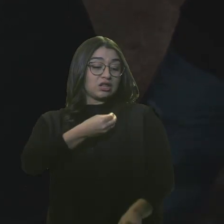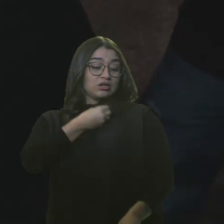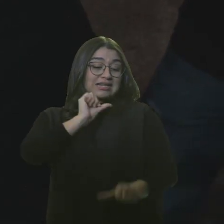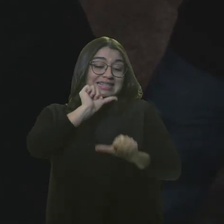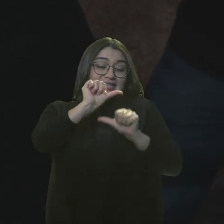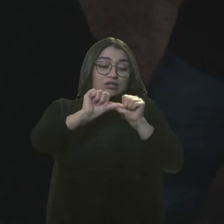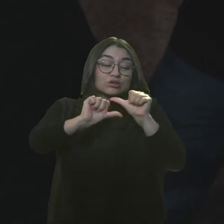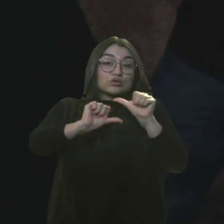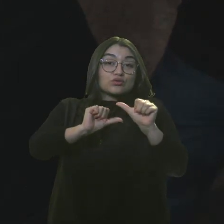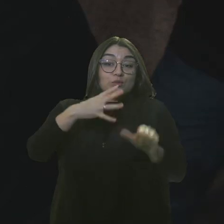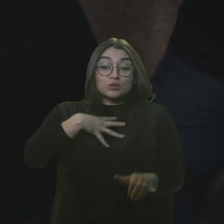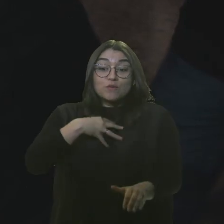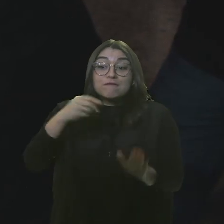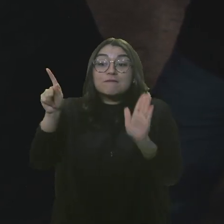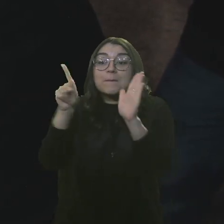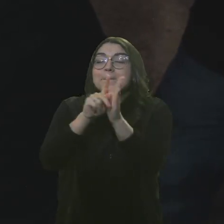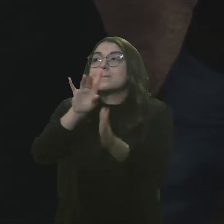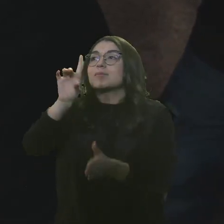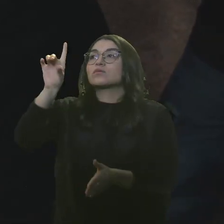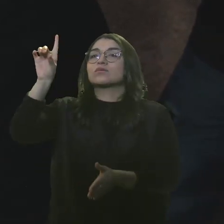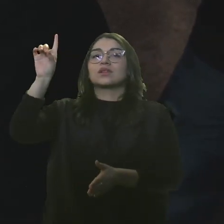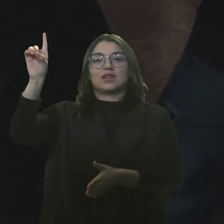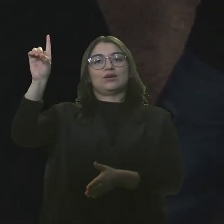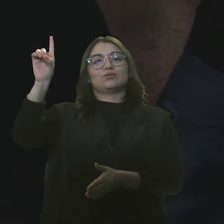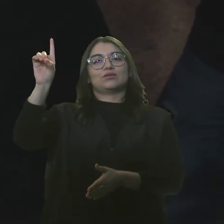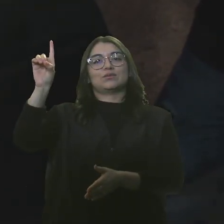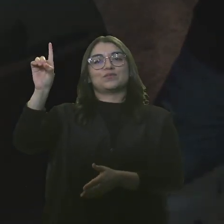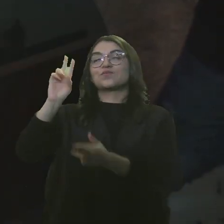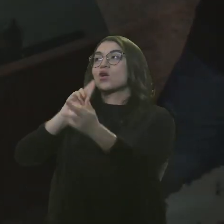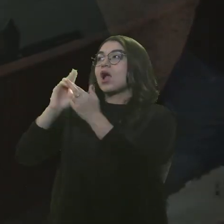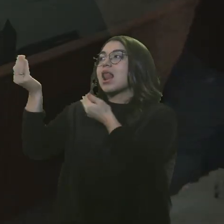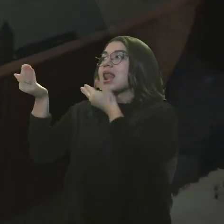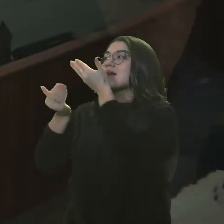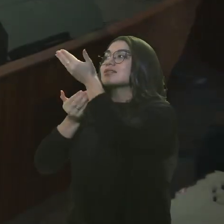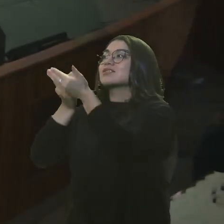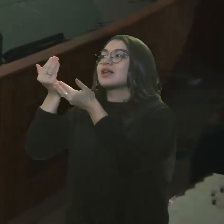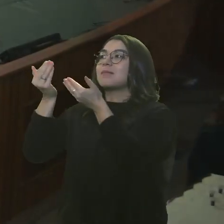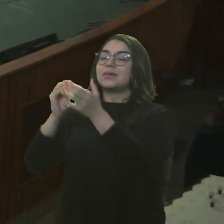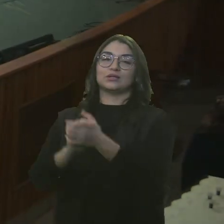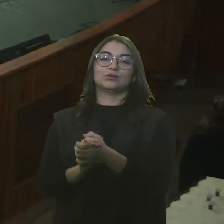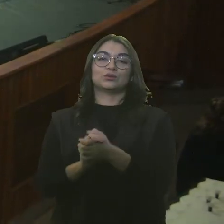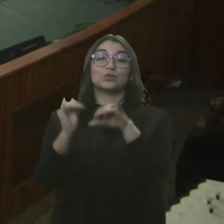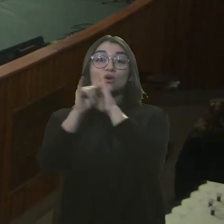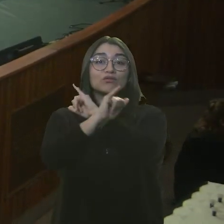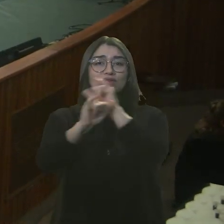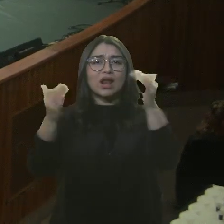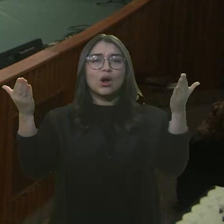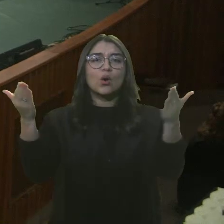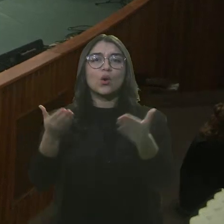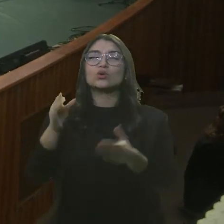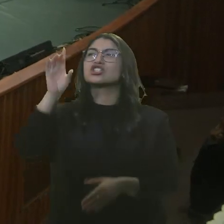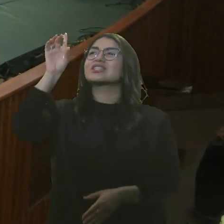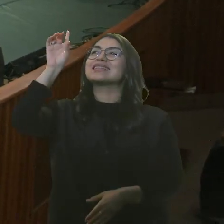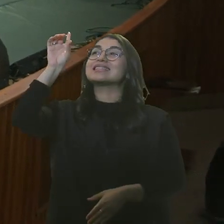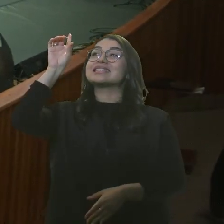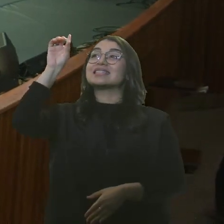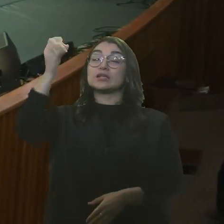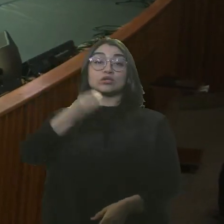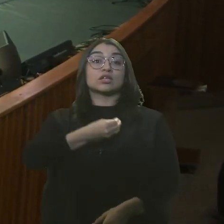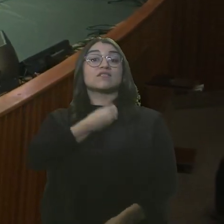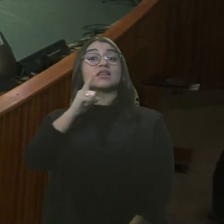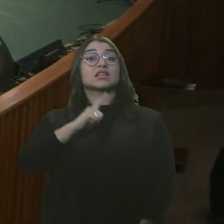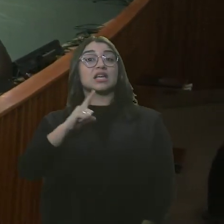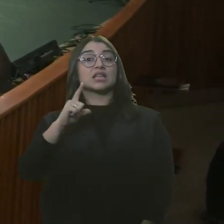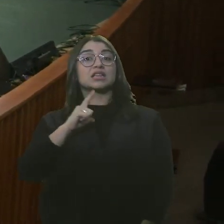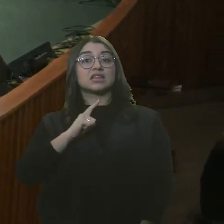profunda. Talvez você não tenha essa relação com Jesus. Eu quero te dizer hoje que esse Deus que existe, que